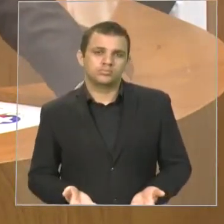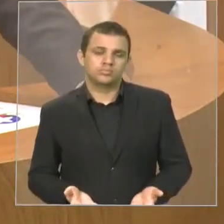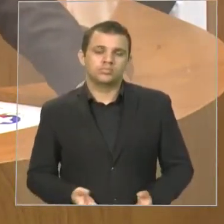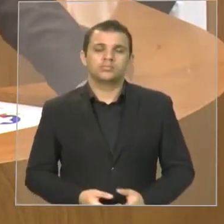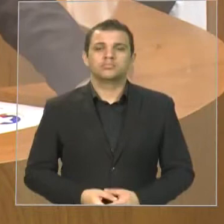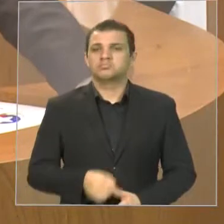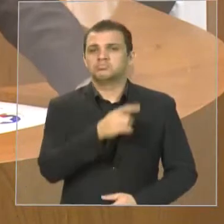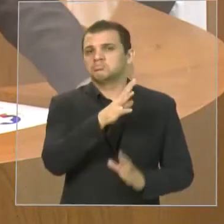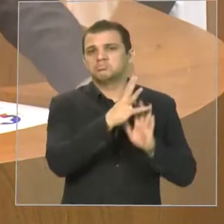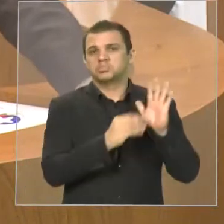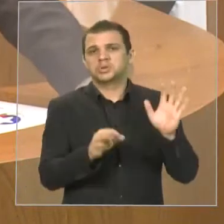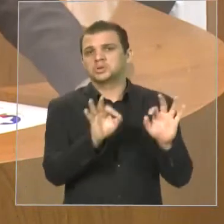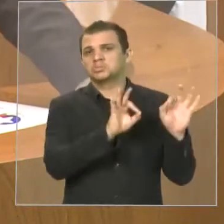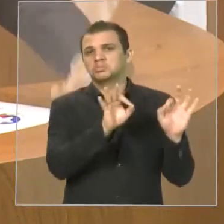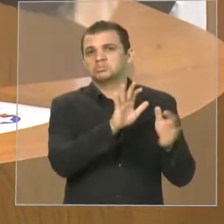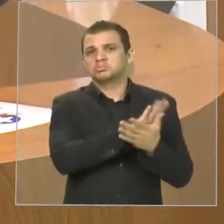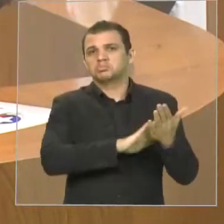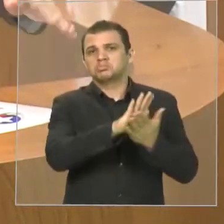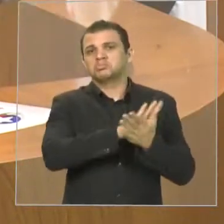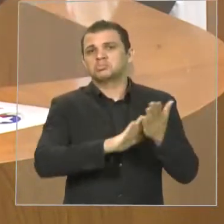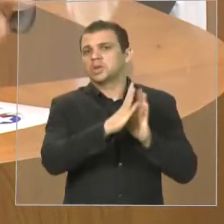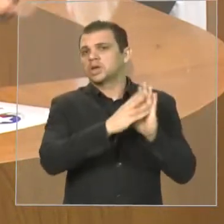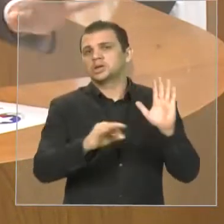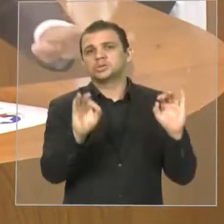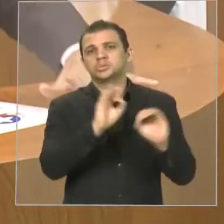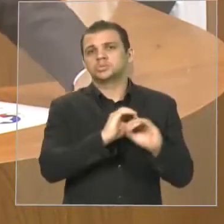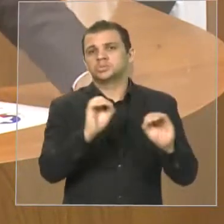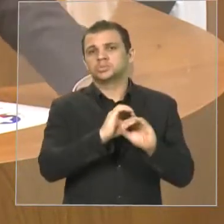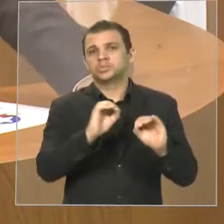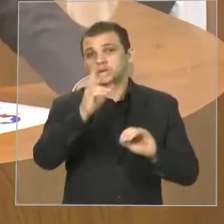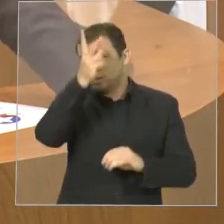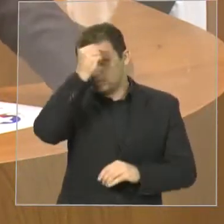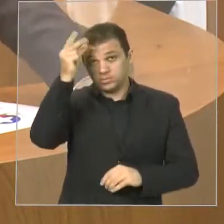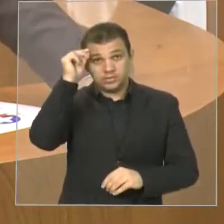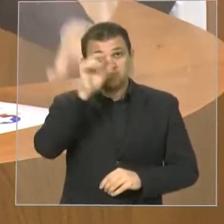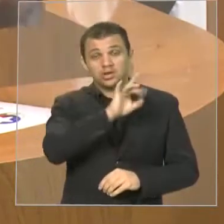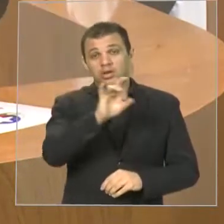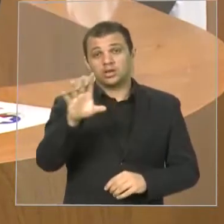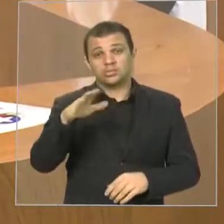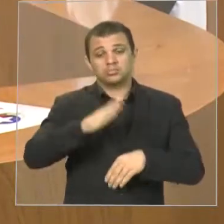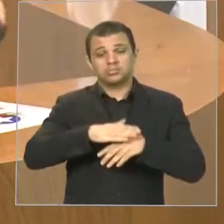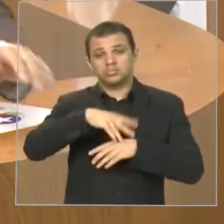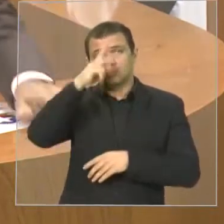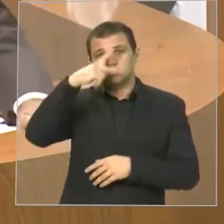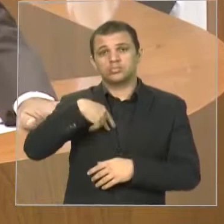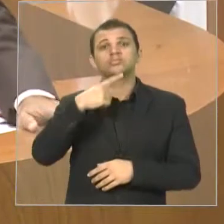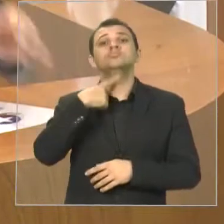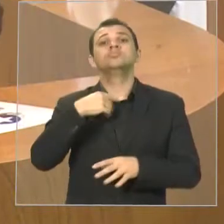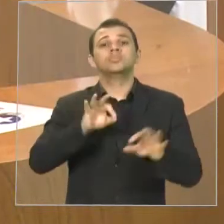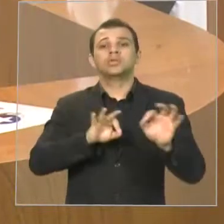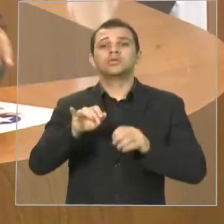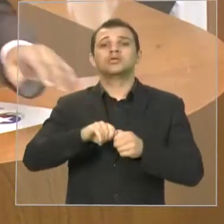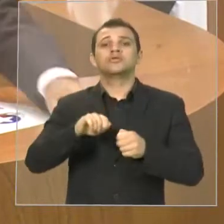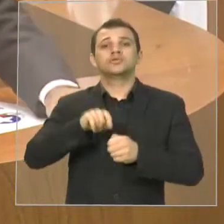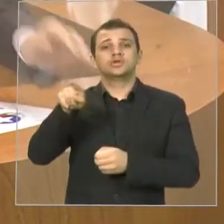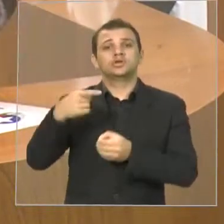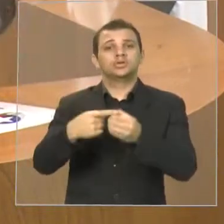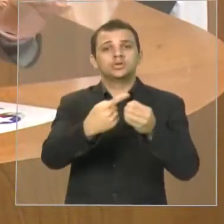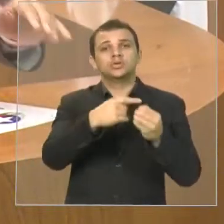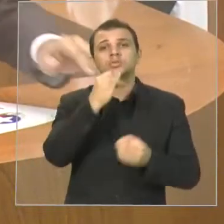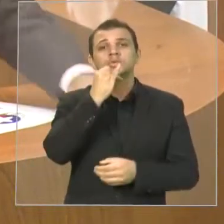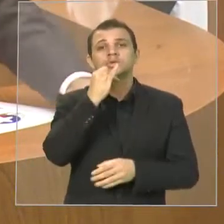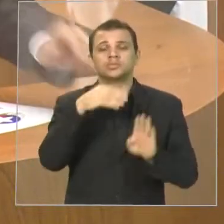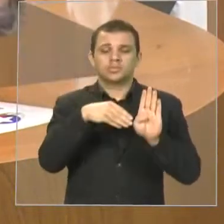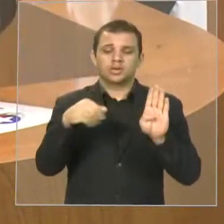Nenhum. E as prefeituras fazem o que querem no interior. Há exemplo de Barreirinhas, de Anapurus,